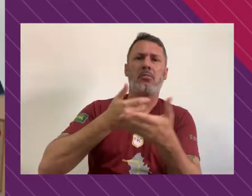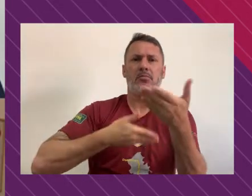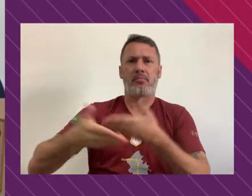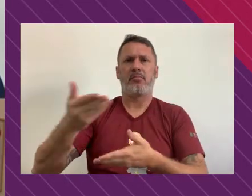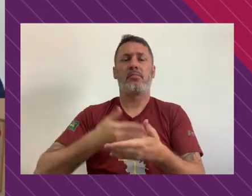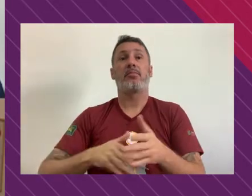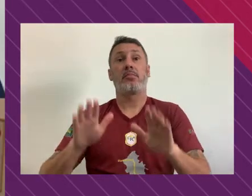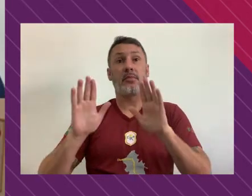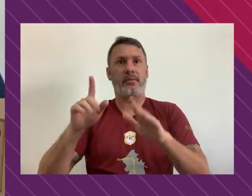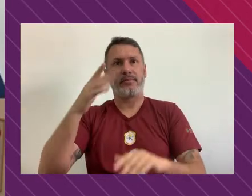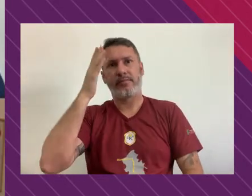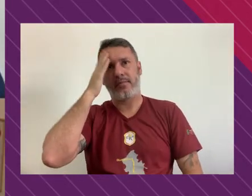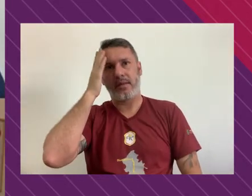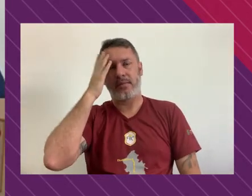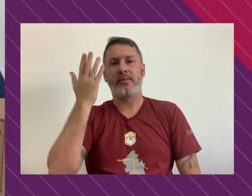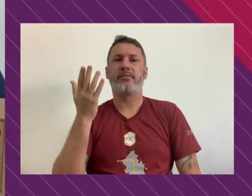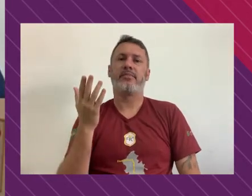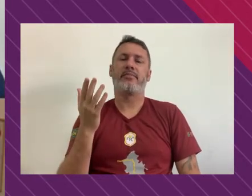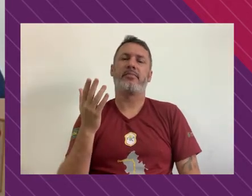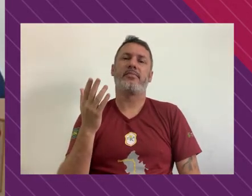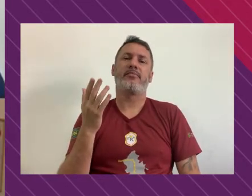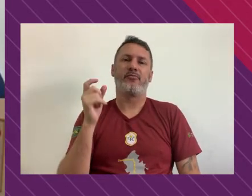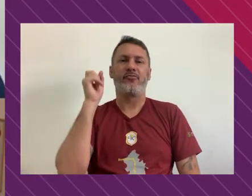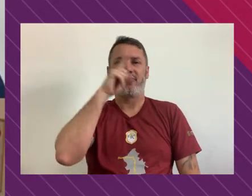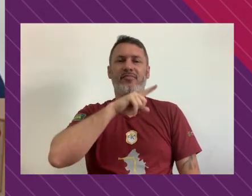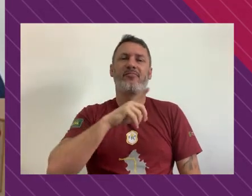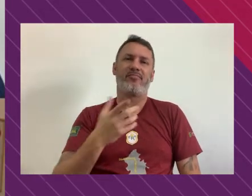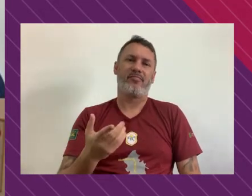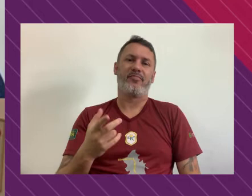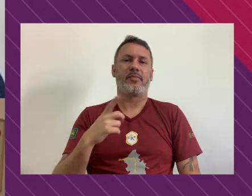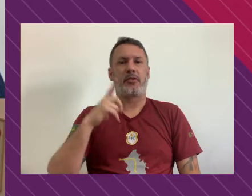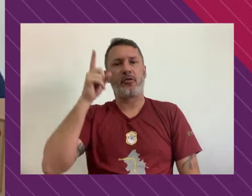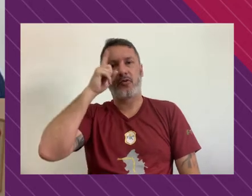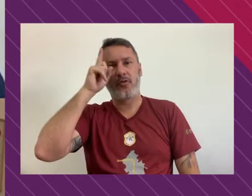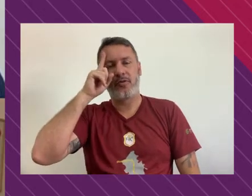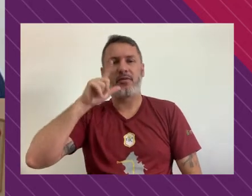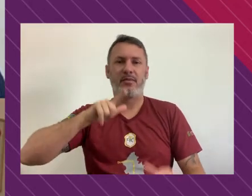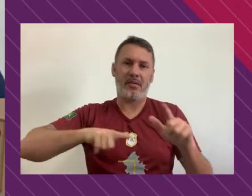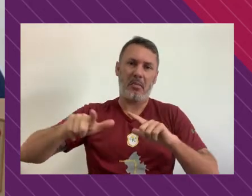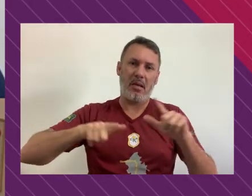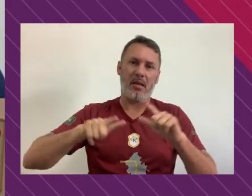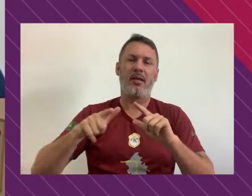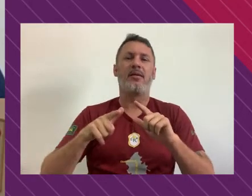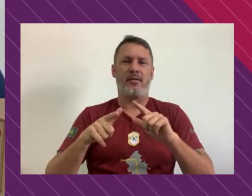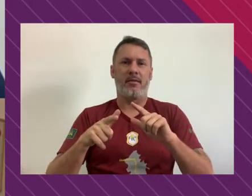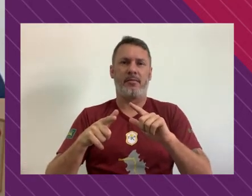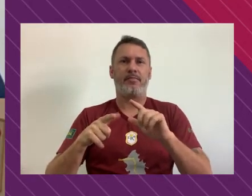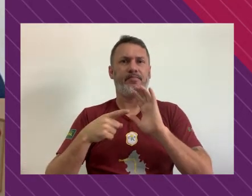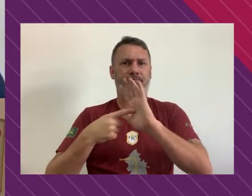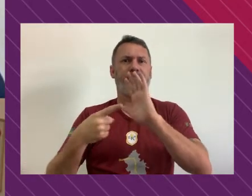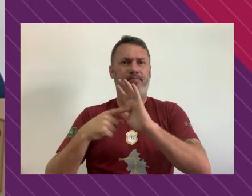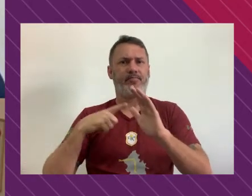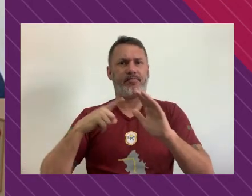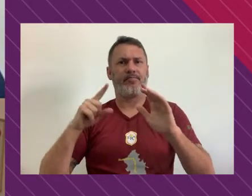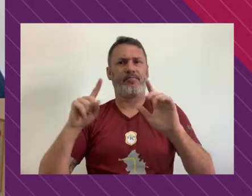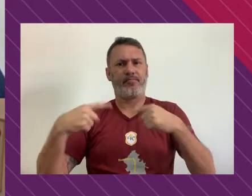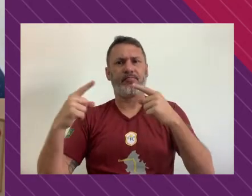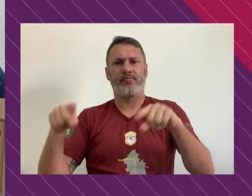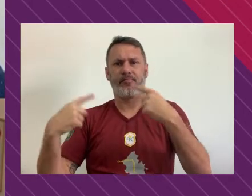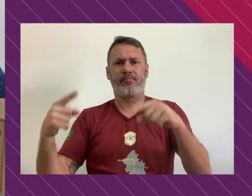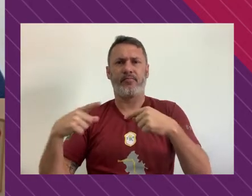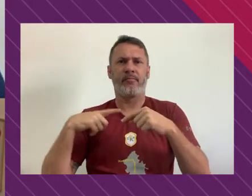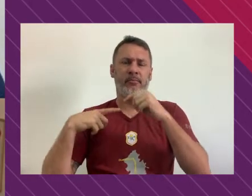gente sabe que o dia a dia não é uma peça publicitária, né? O dia a dia do trabalho, ele apresenta inúmeros desafios, a gente convive com isso